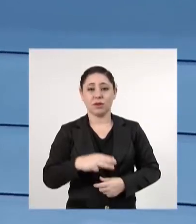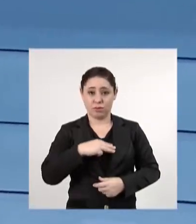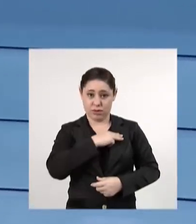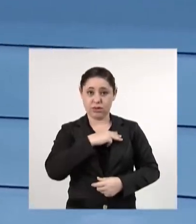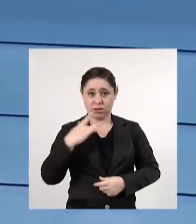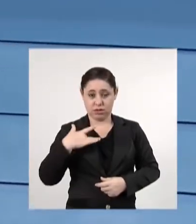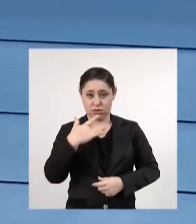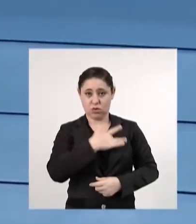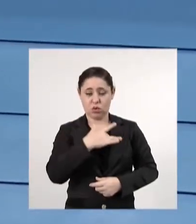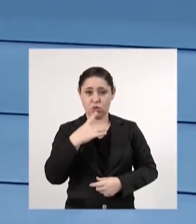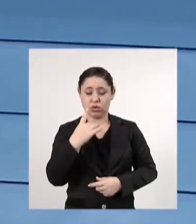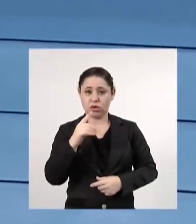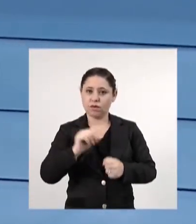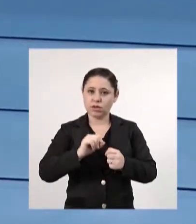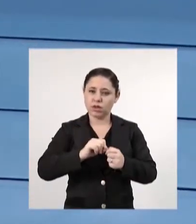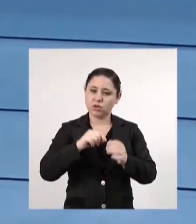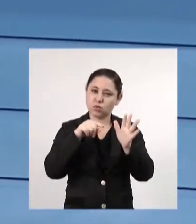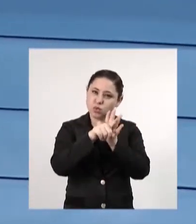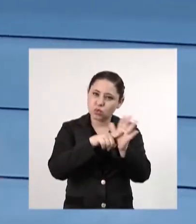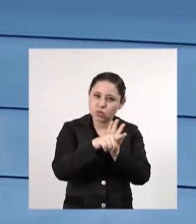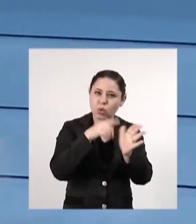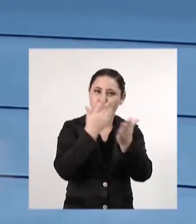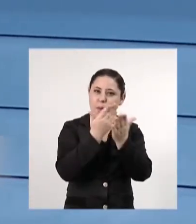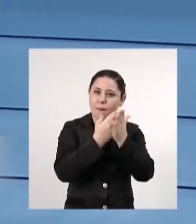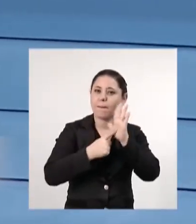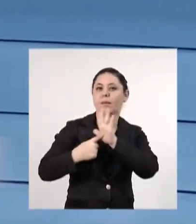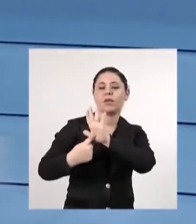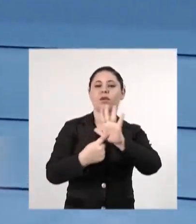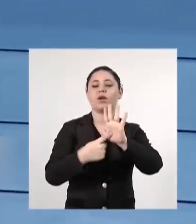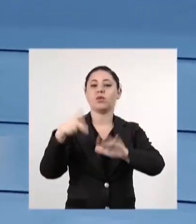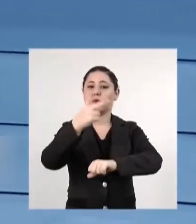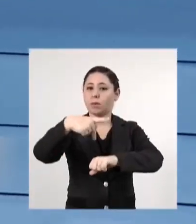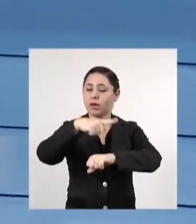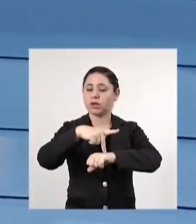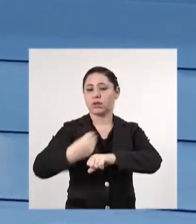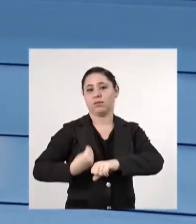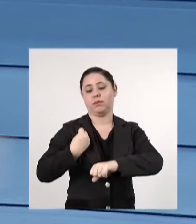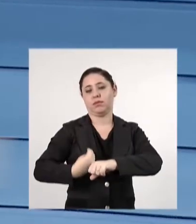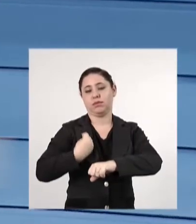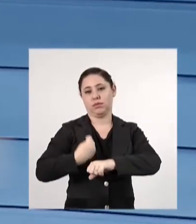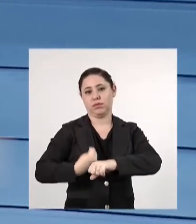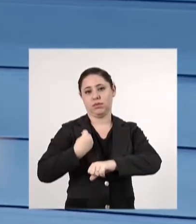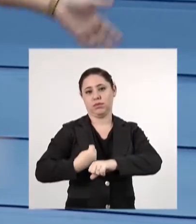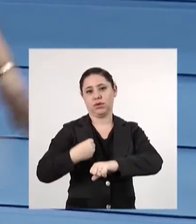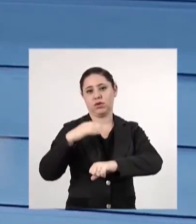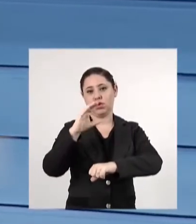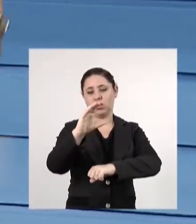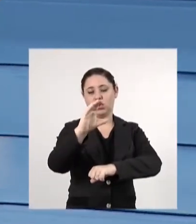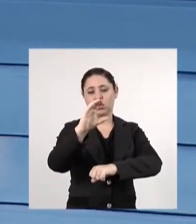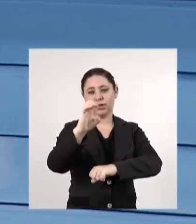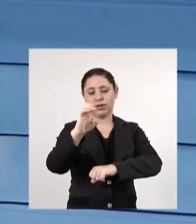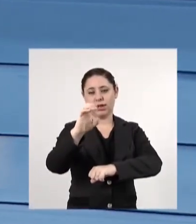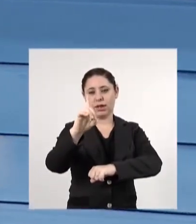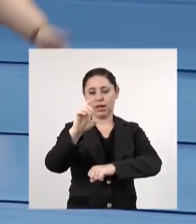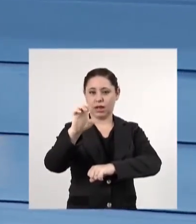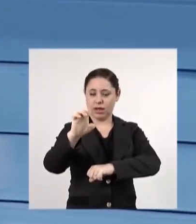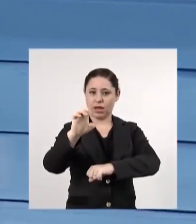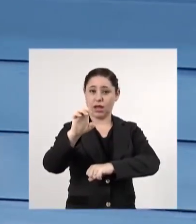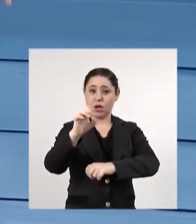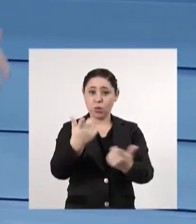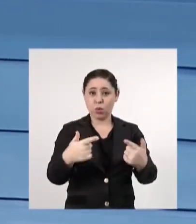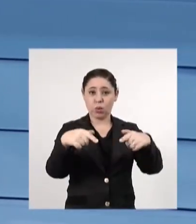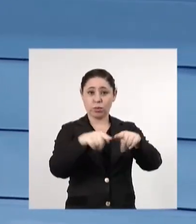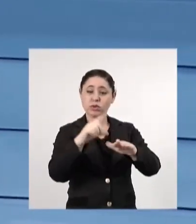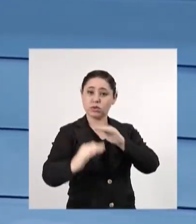Ministério da Saúde vem fazendo estudos mostrando os países que fazem parte da OCDE, que é a Organização para a